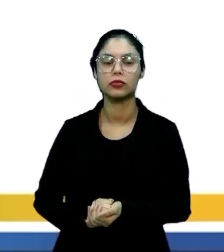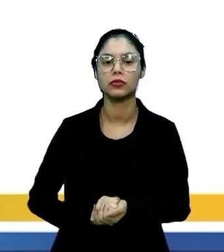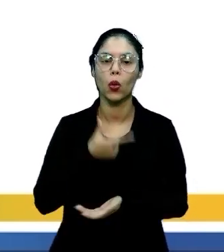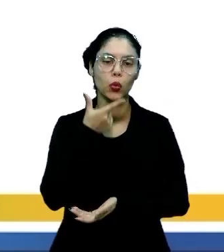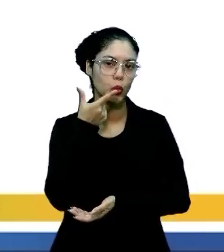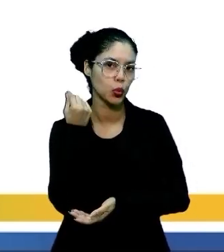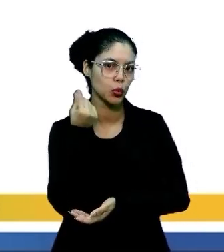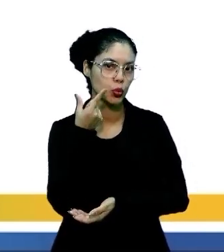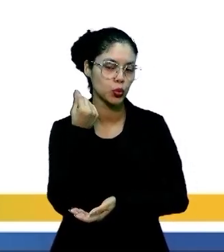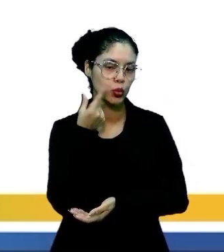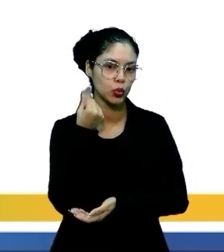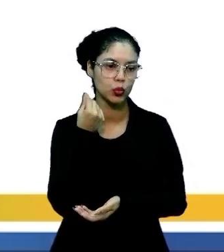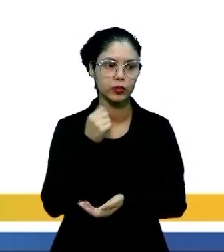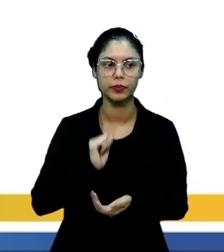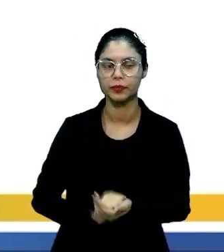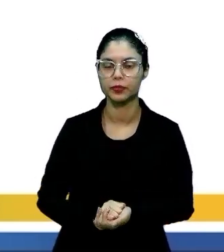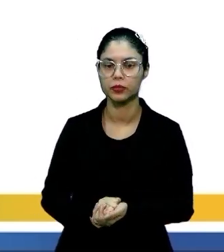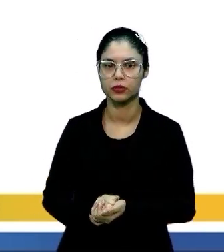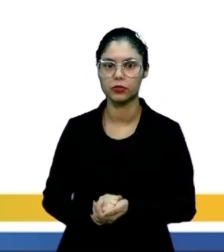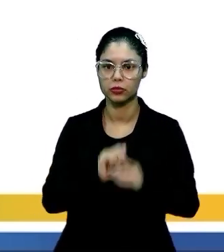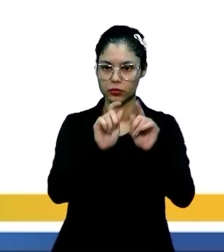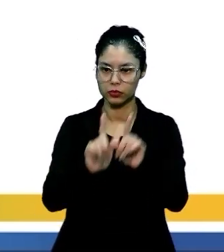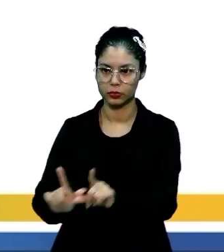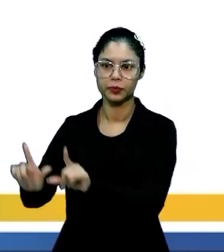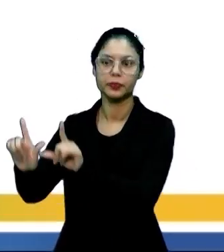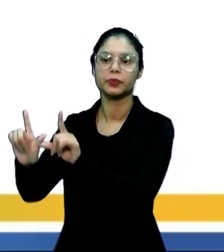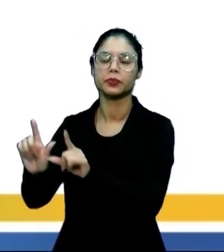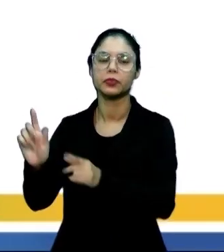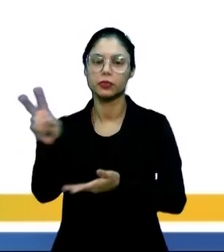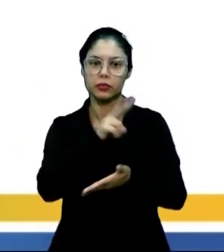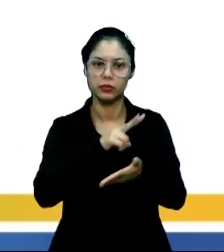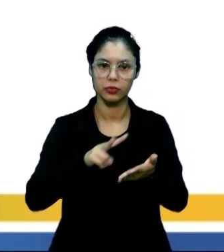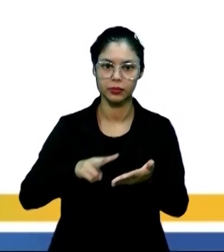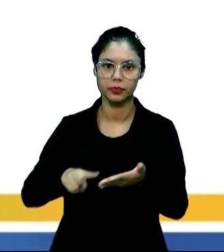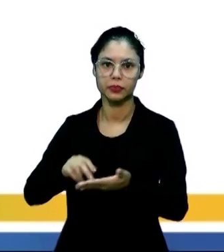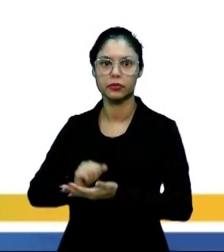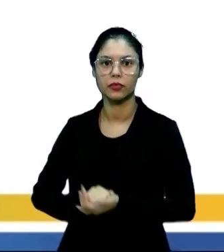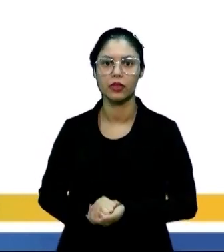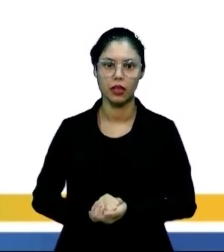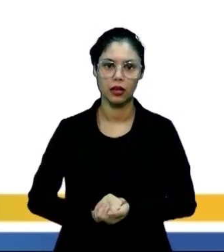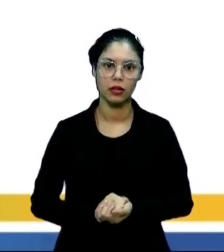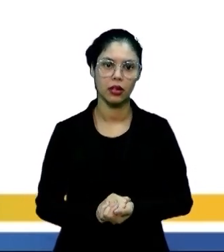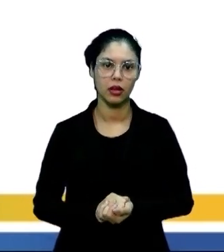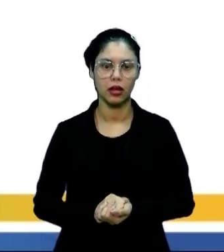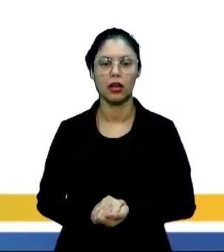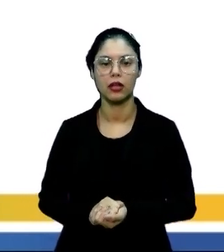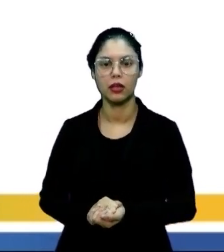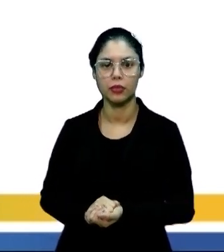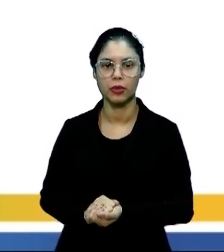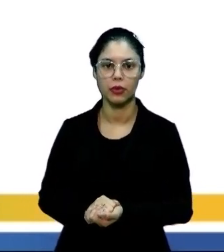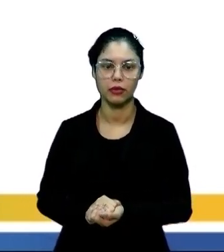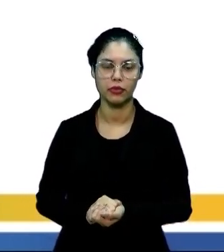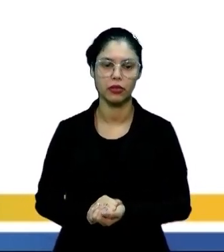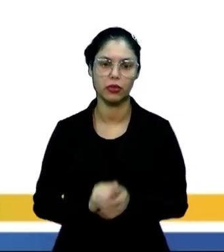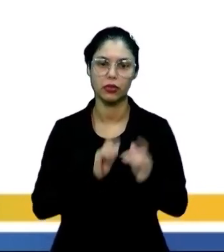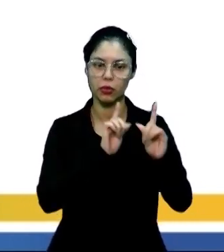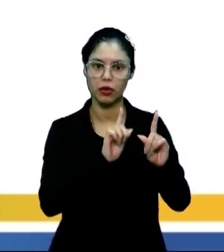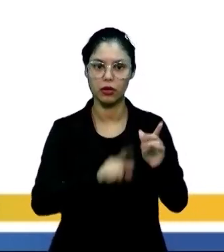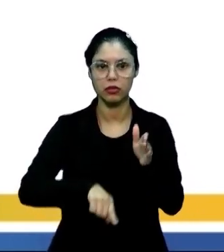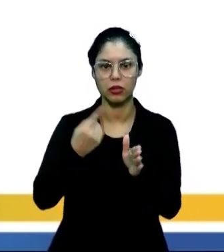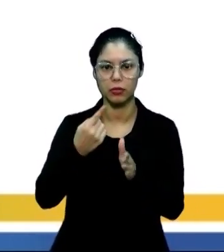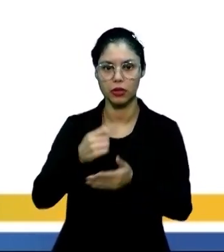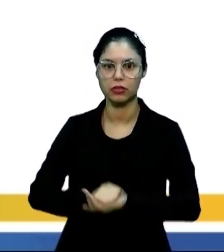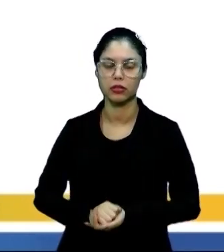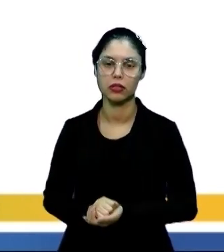Garfield, ok? E vocês vão acompanhar comigo a leitura do texto agora, ok? No meu primeiro balãozinho nós